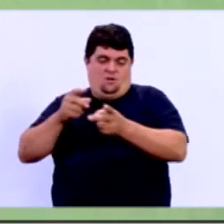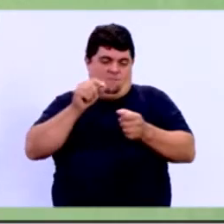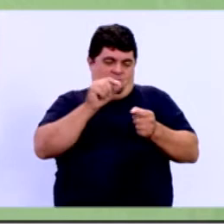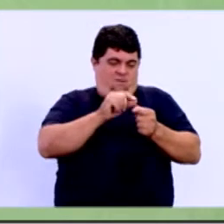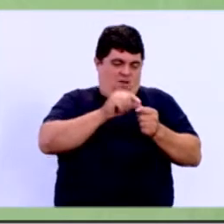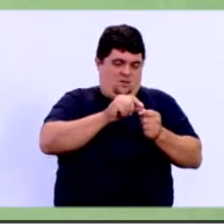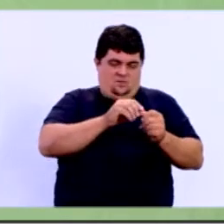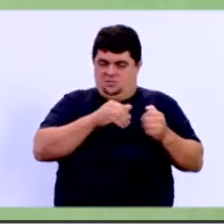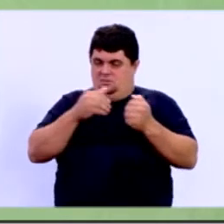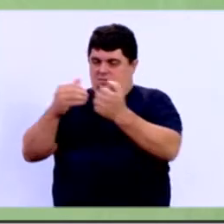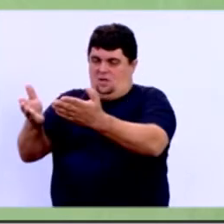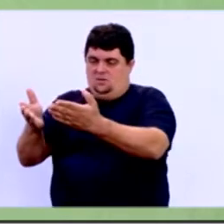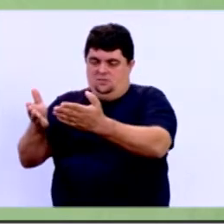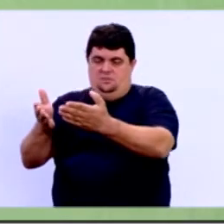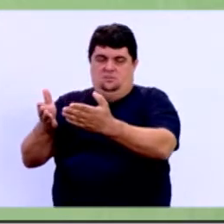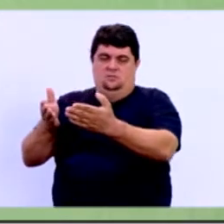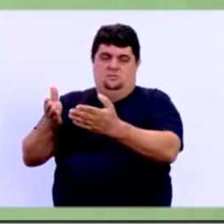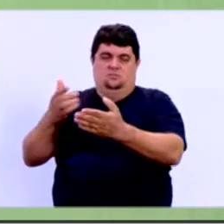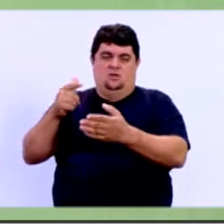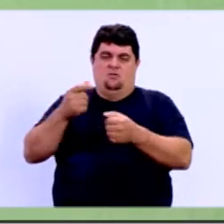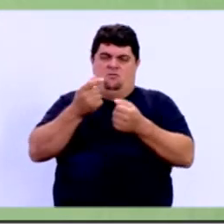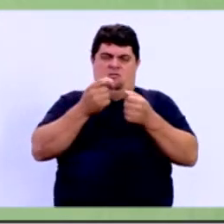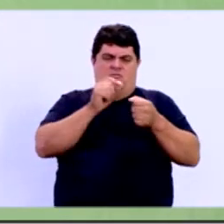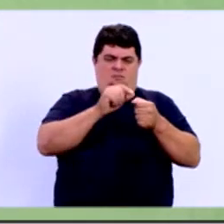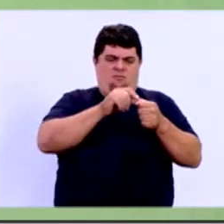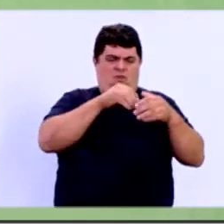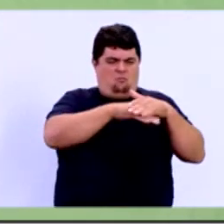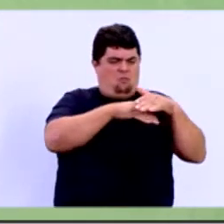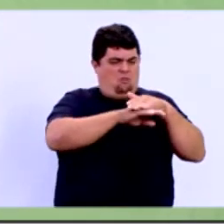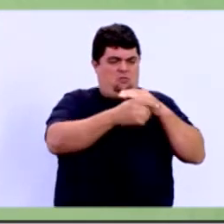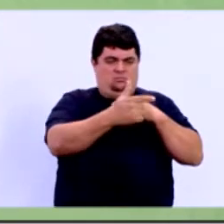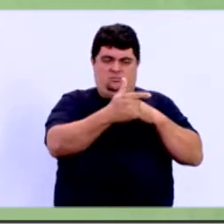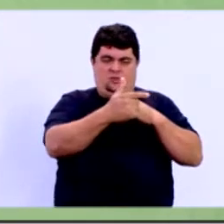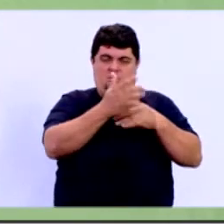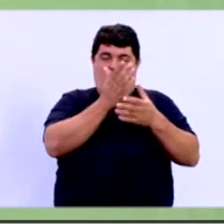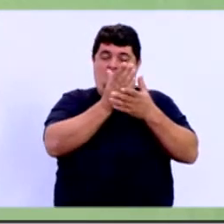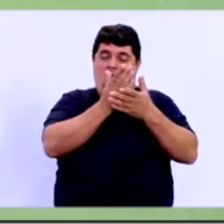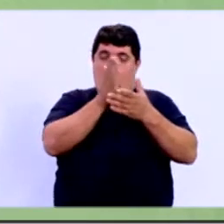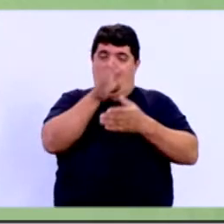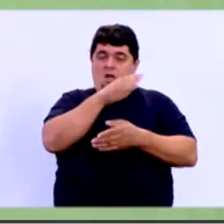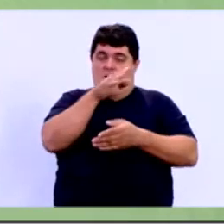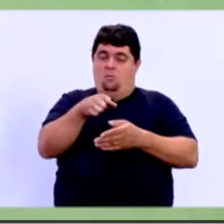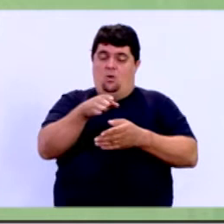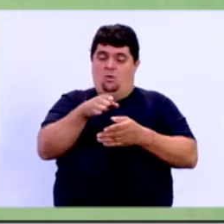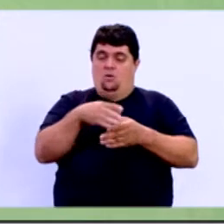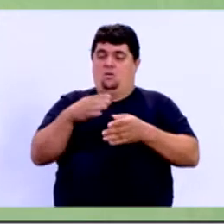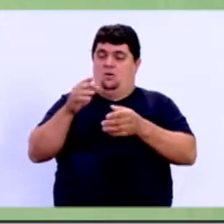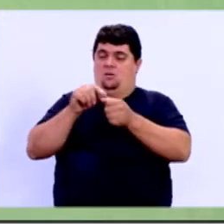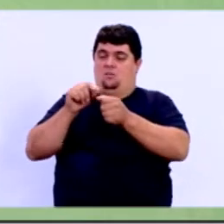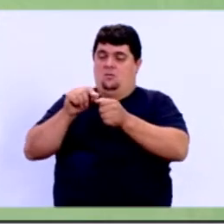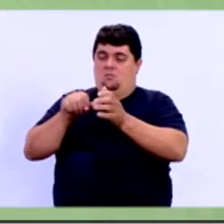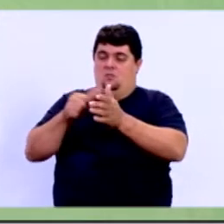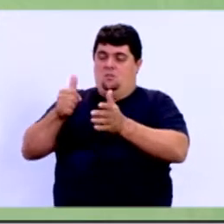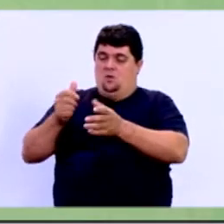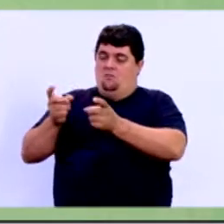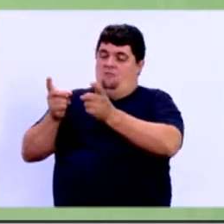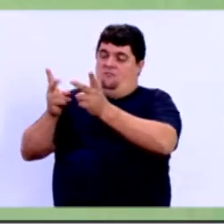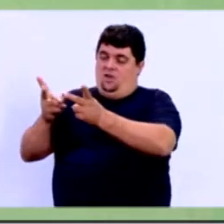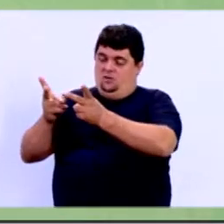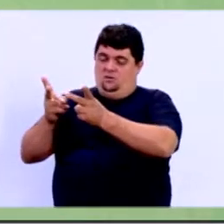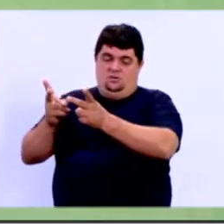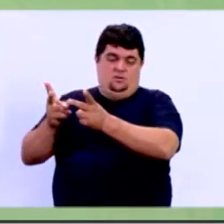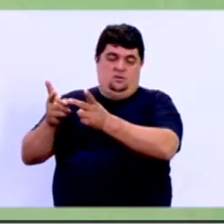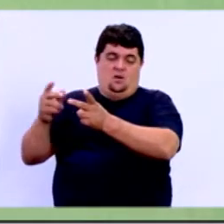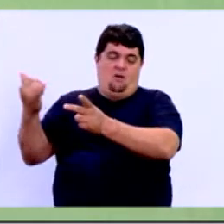exato da entrega do produto, né, é onde você vende para fabricar, né, e aí a gente